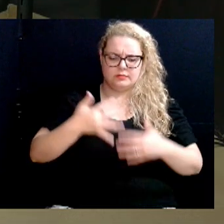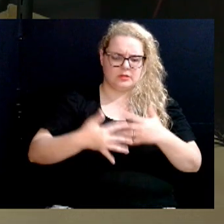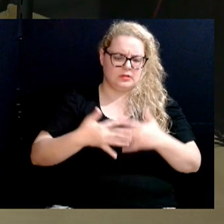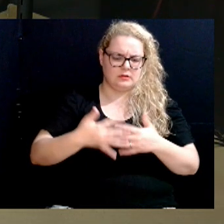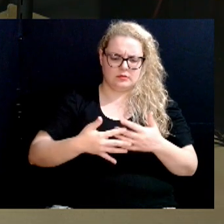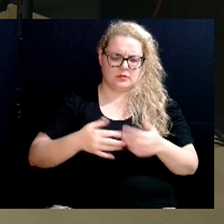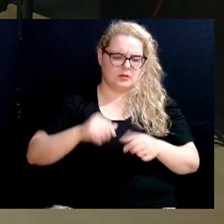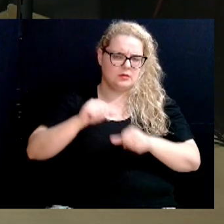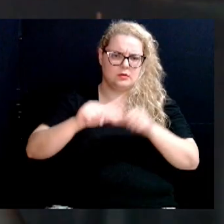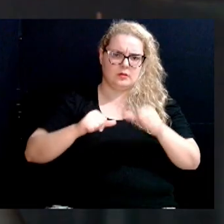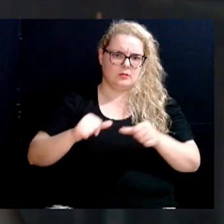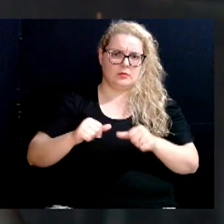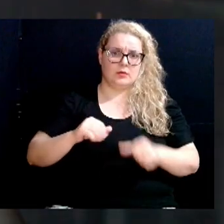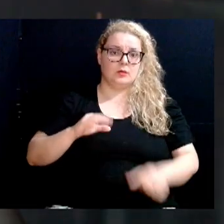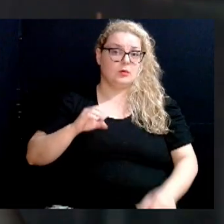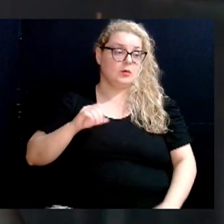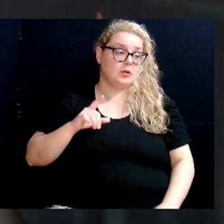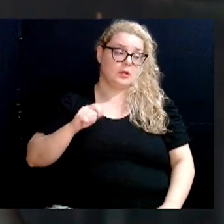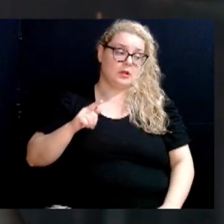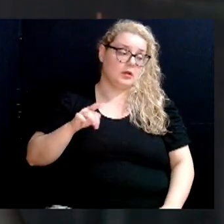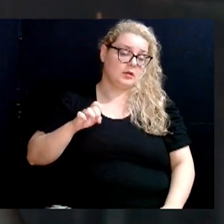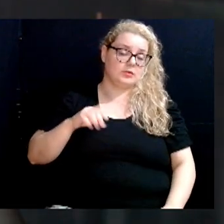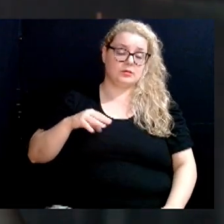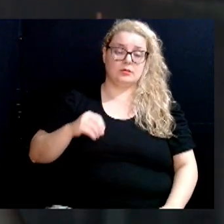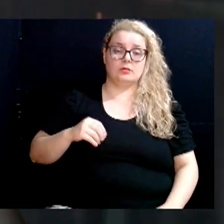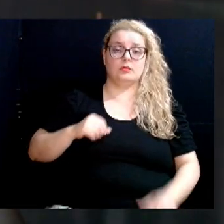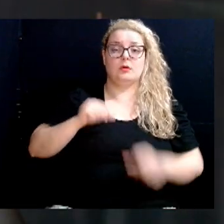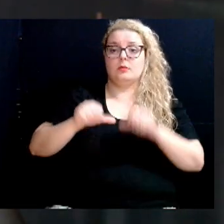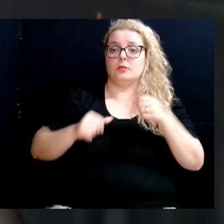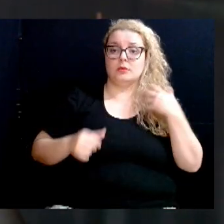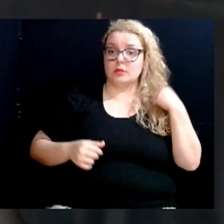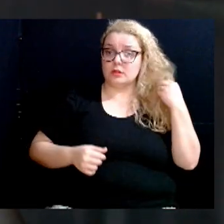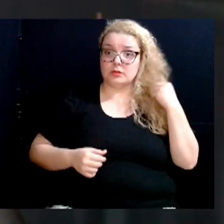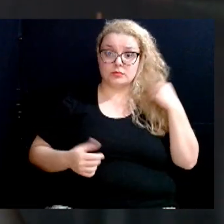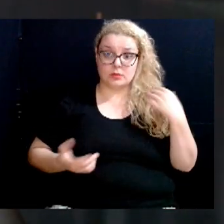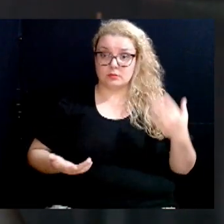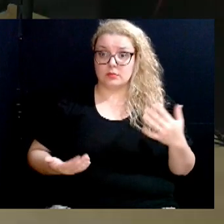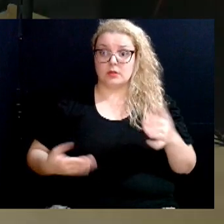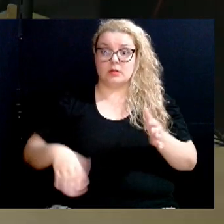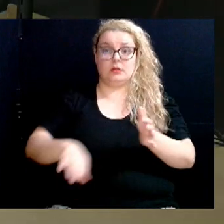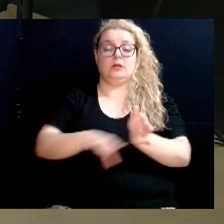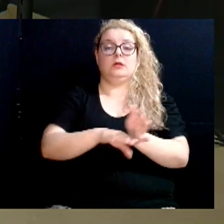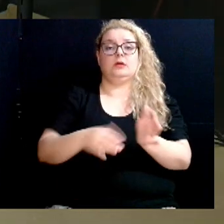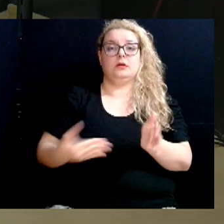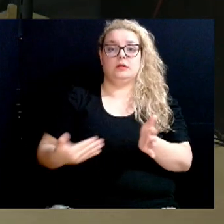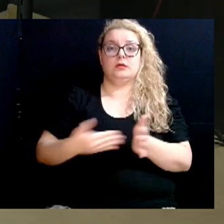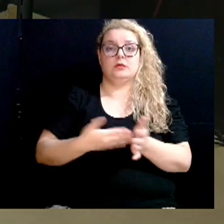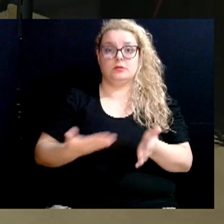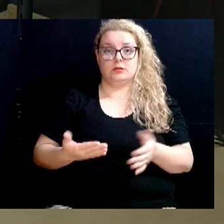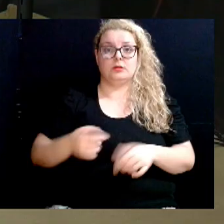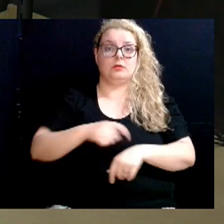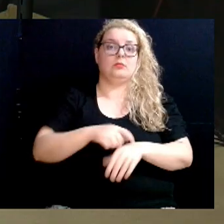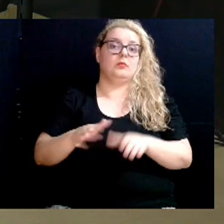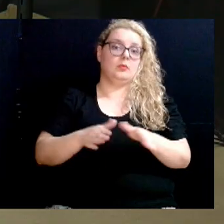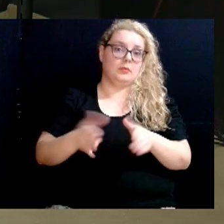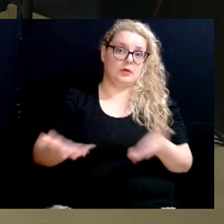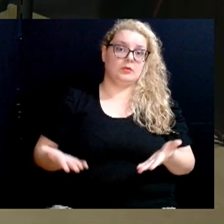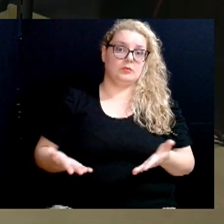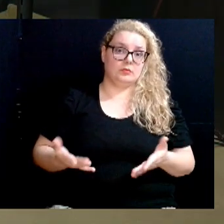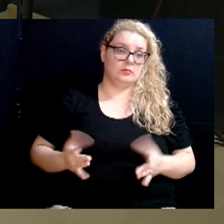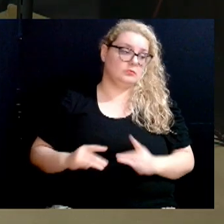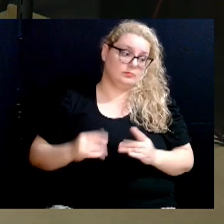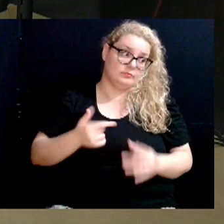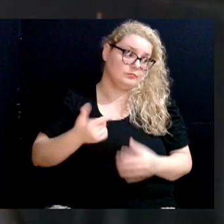colágeno, com a mudança dos nossos cabelos, enfim, até que chega nesse local hormonal que não tem que fazer isso, vai acontecer. E para o